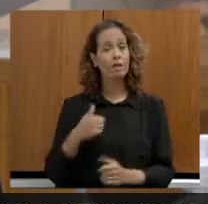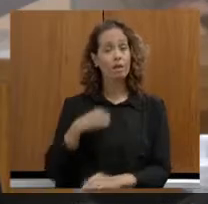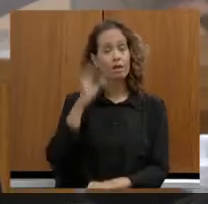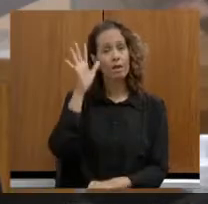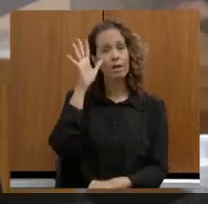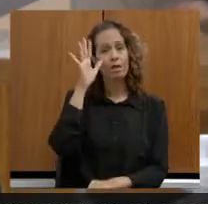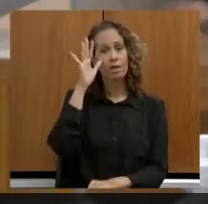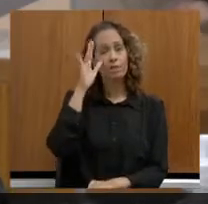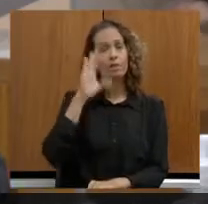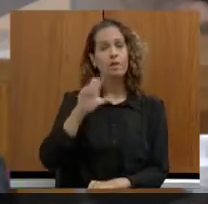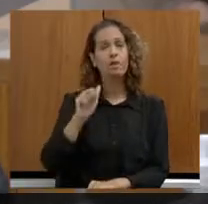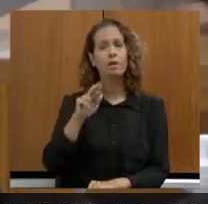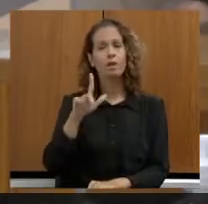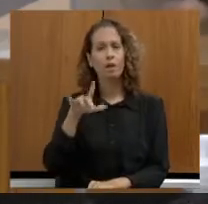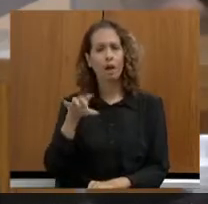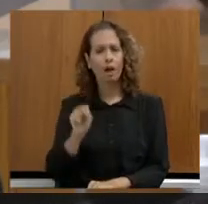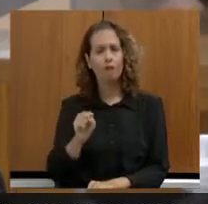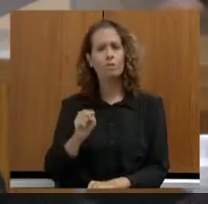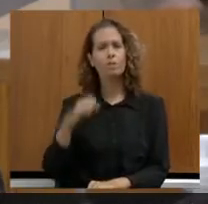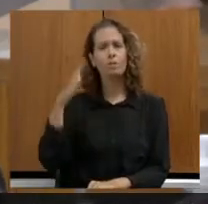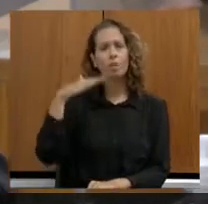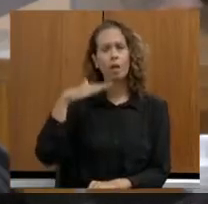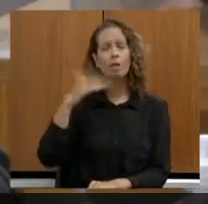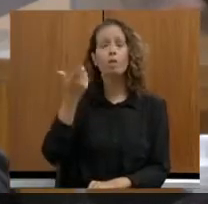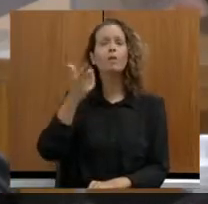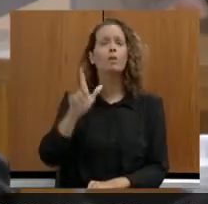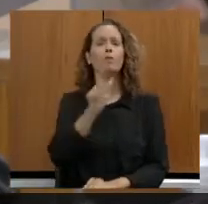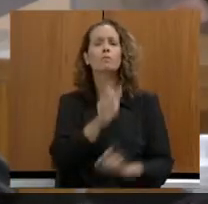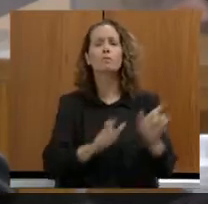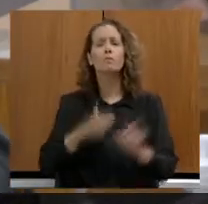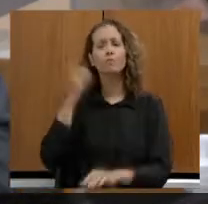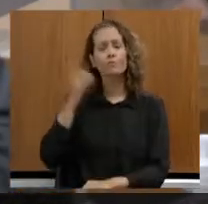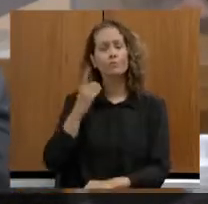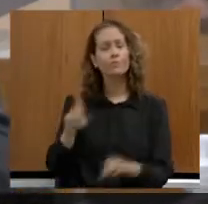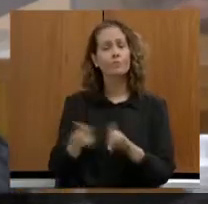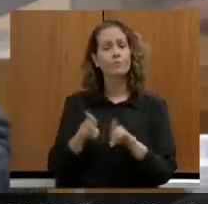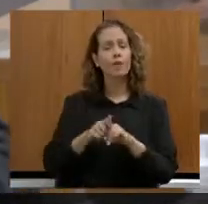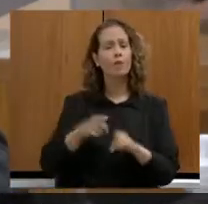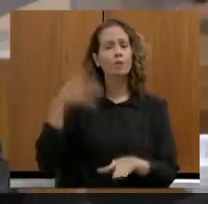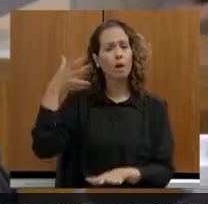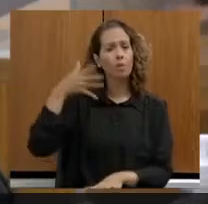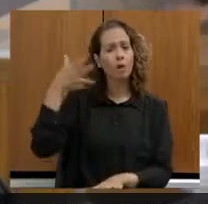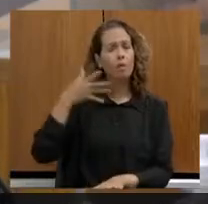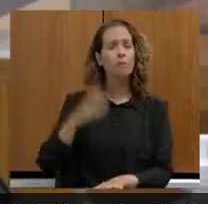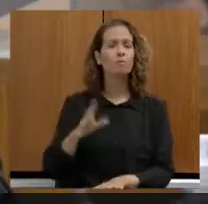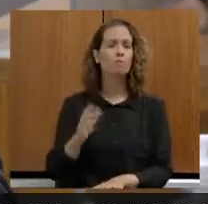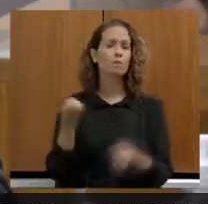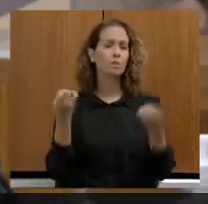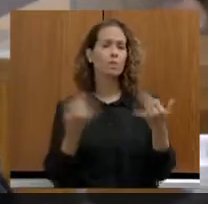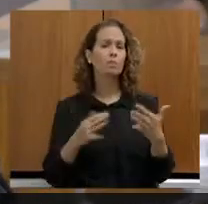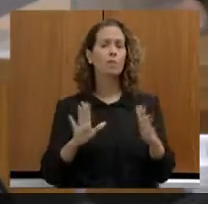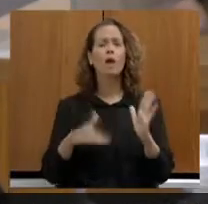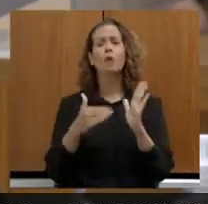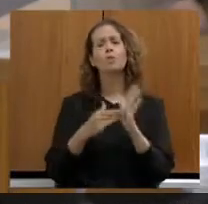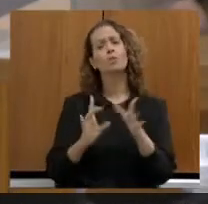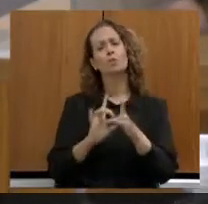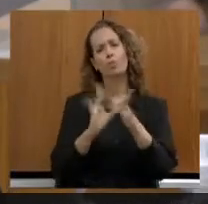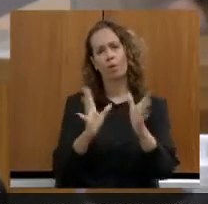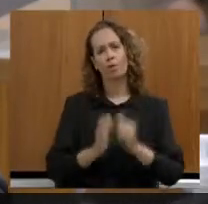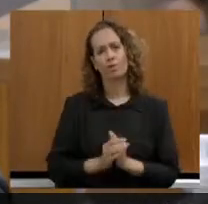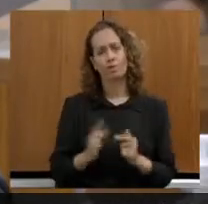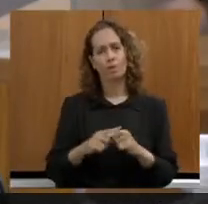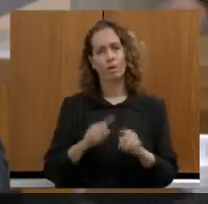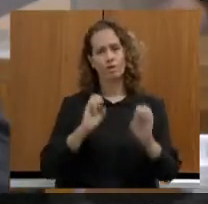do deputado Carlos Pimenta e de outros que aqui estão muito clara na questão de tudo pode mas parece que a